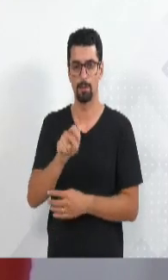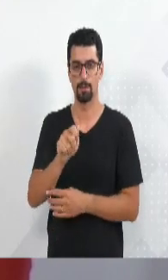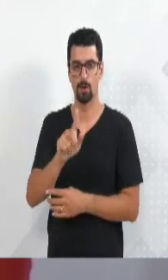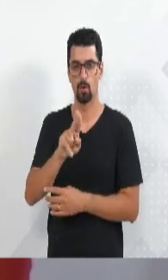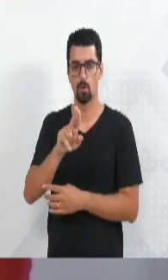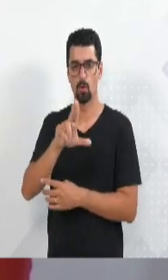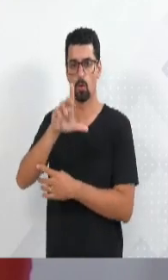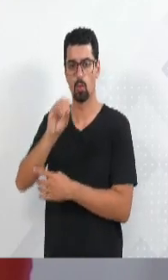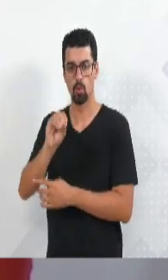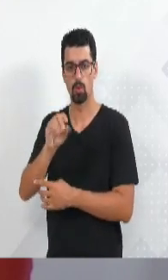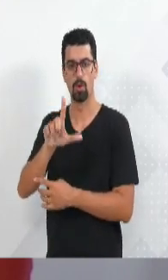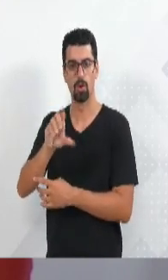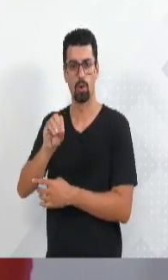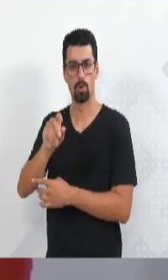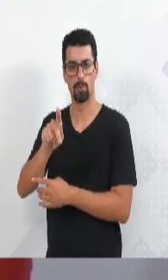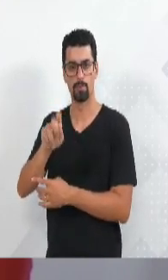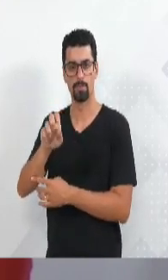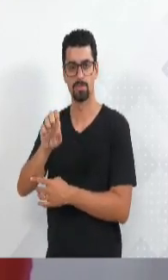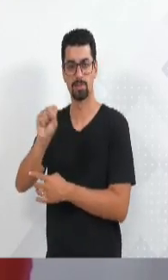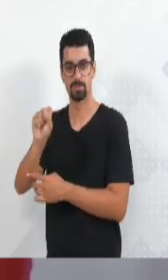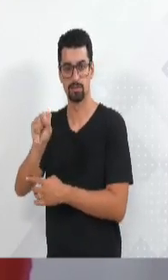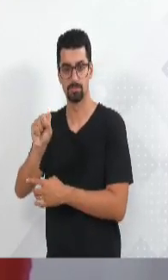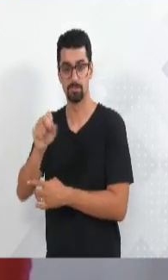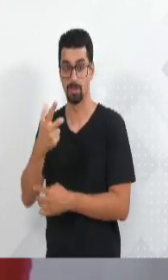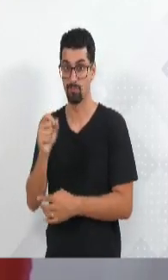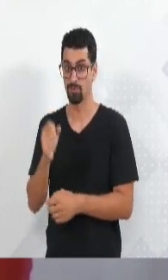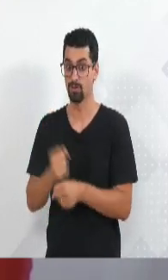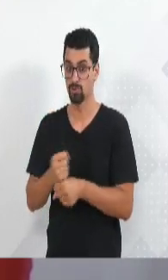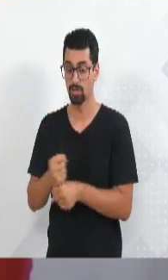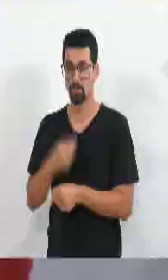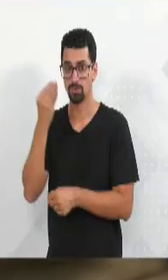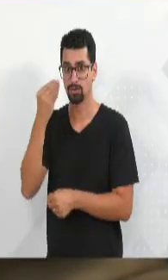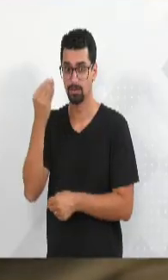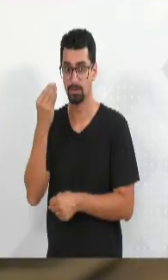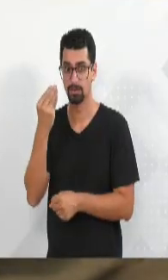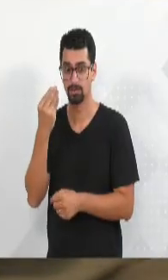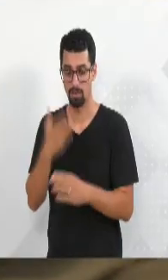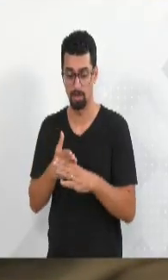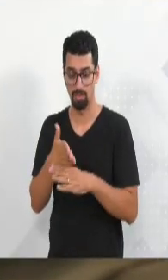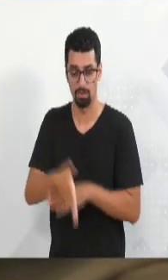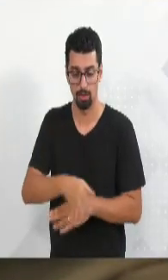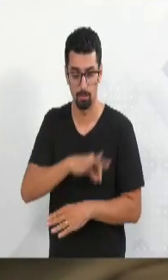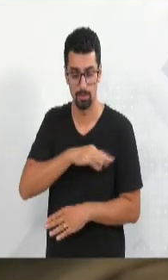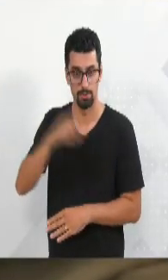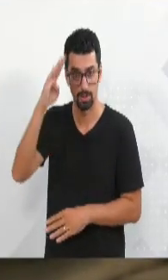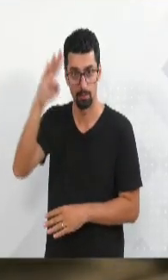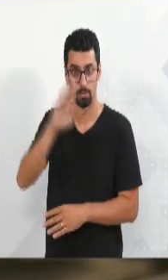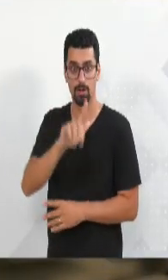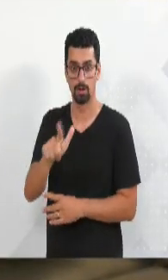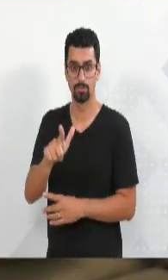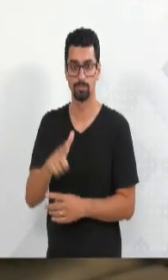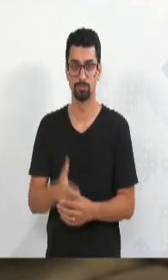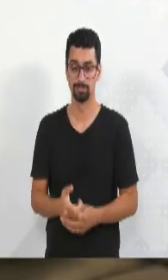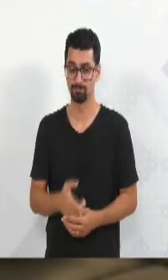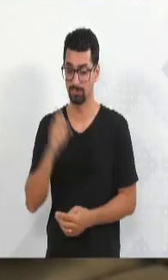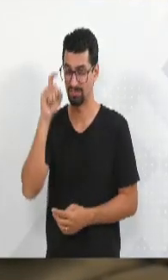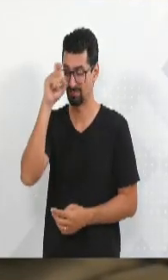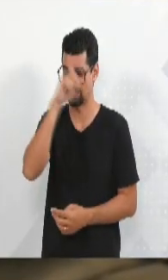com 20 anos resolveu então tentar a sorte no concurso público para polícia militar na cidade de Blumenau concurso